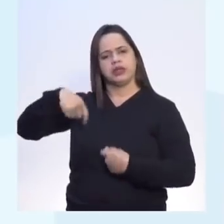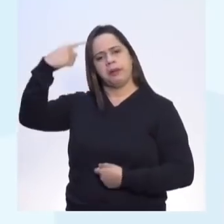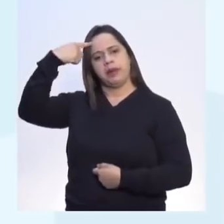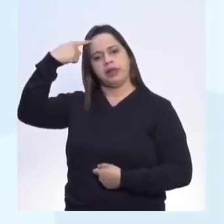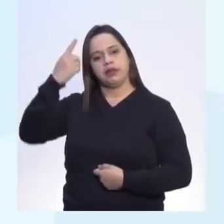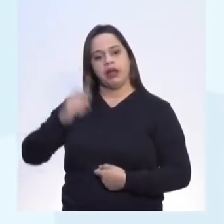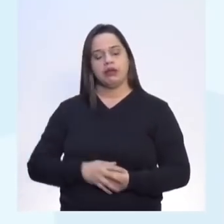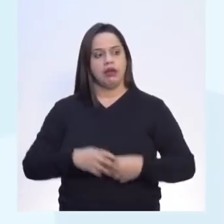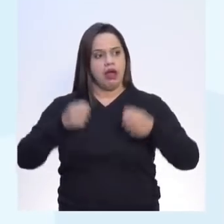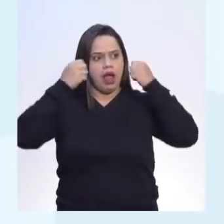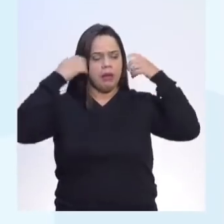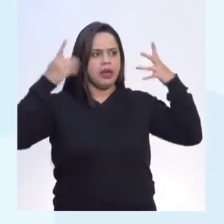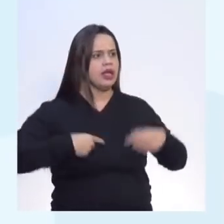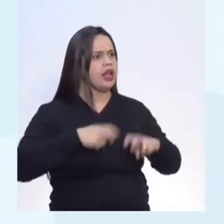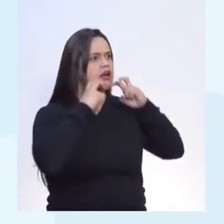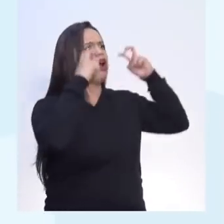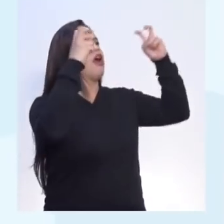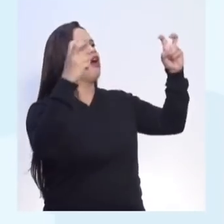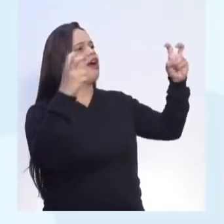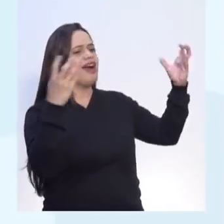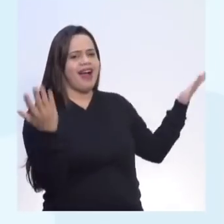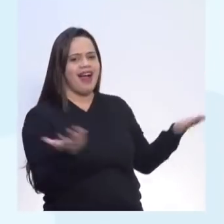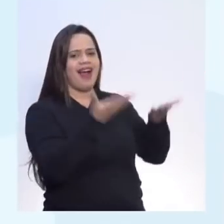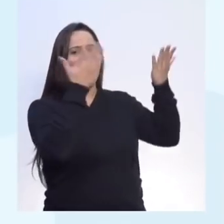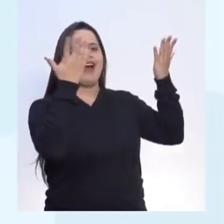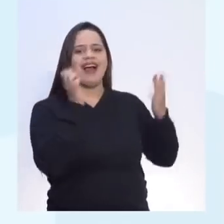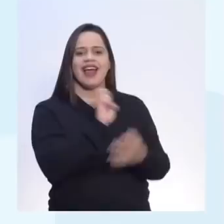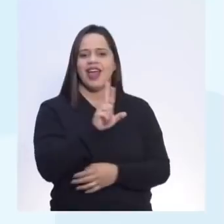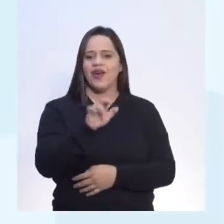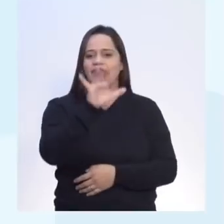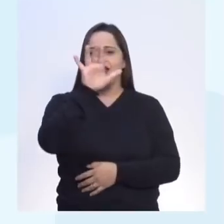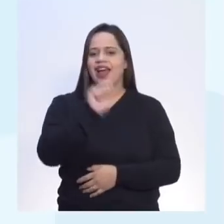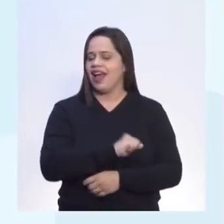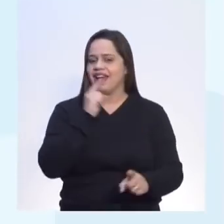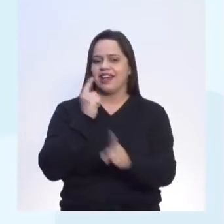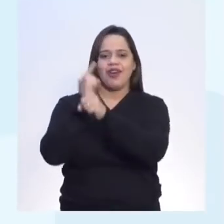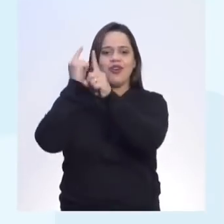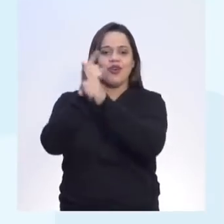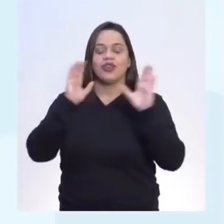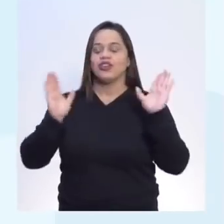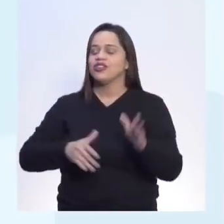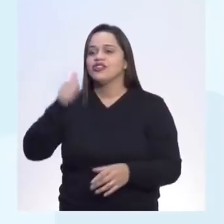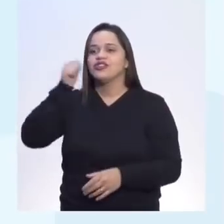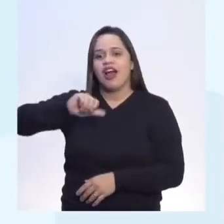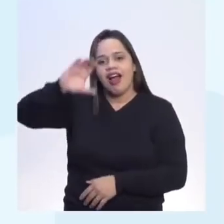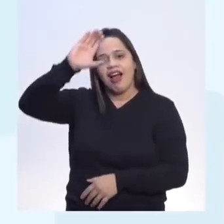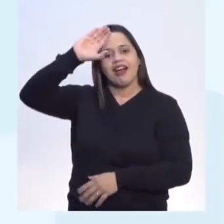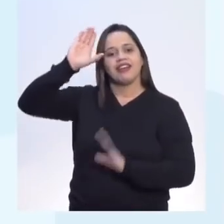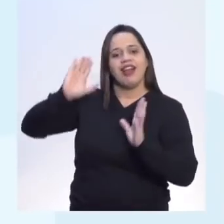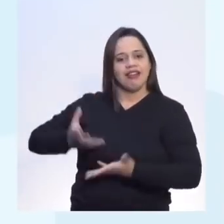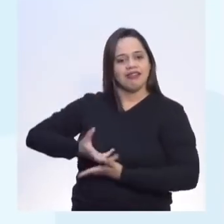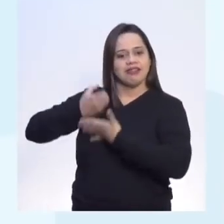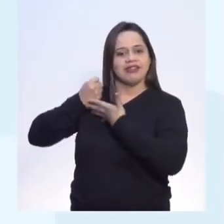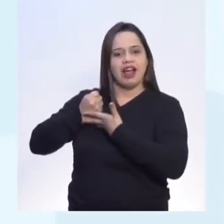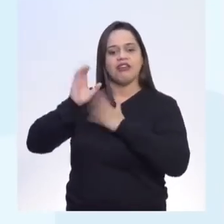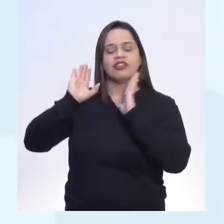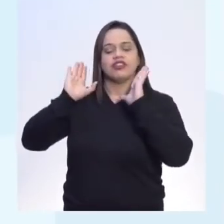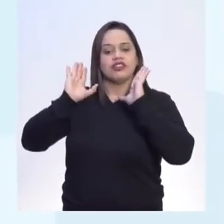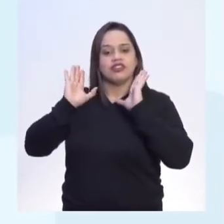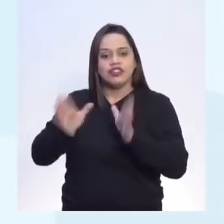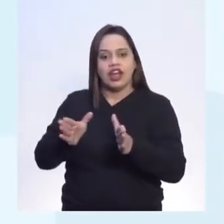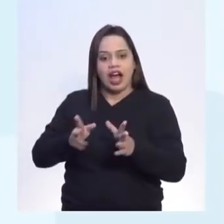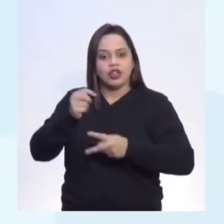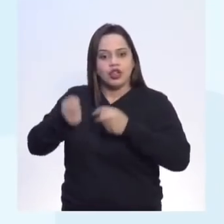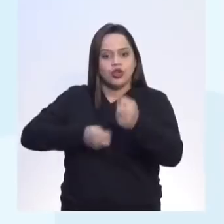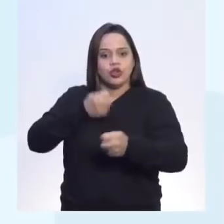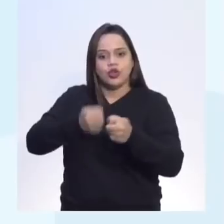de repente, deu um grito. Eureka! Eureka! Achei, achei! Tia Anastácia está salva. Está sã e salva nos